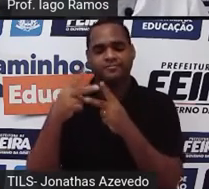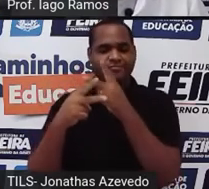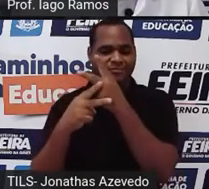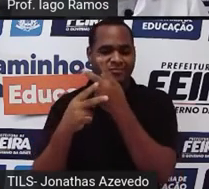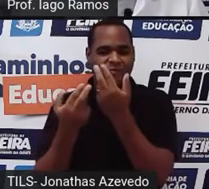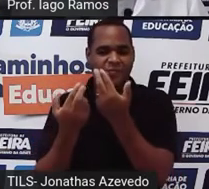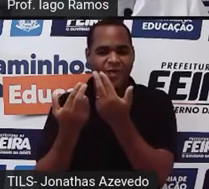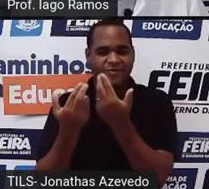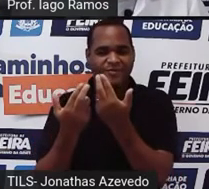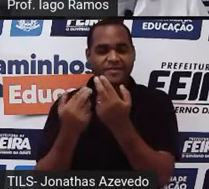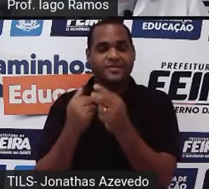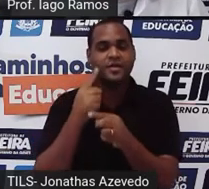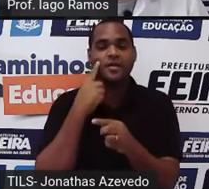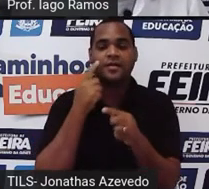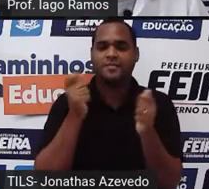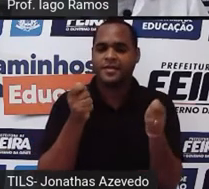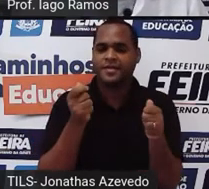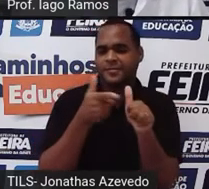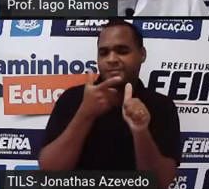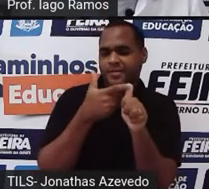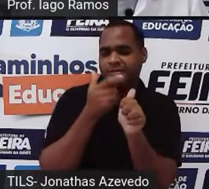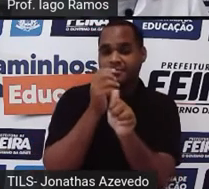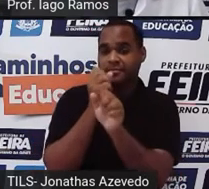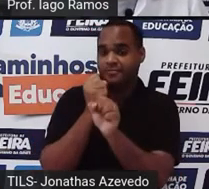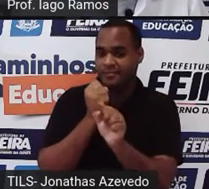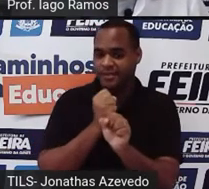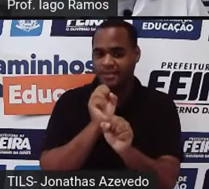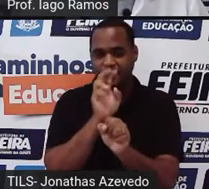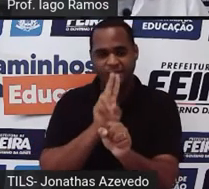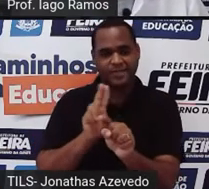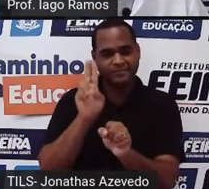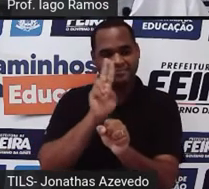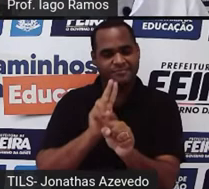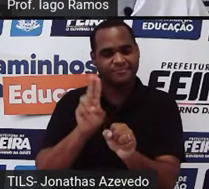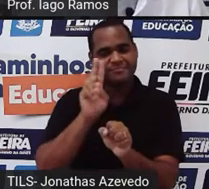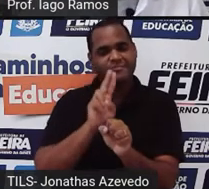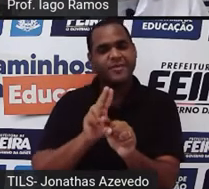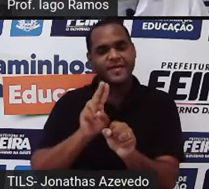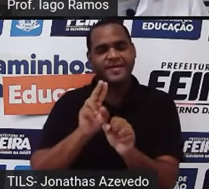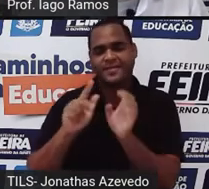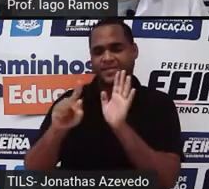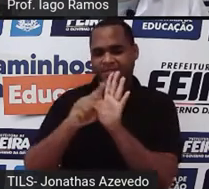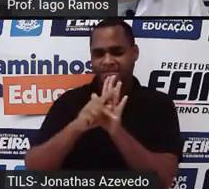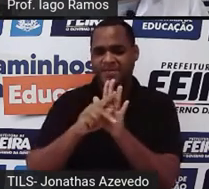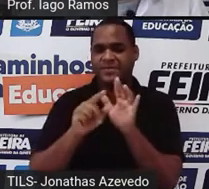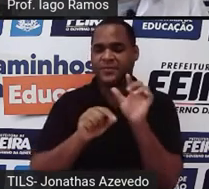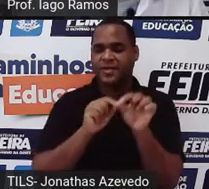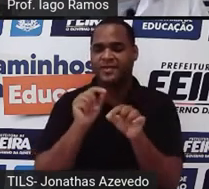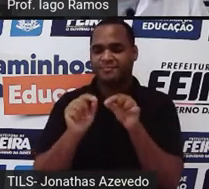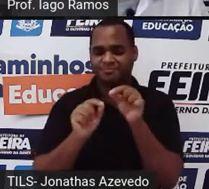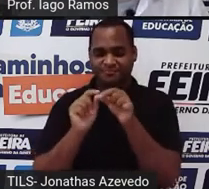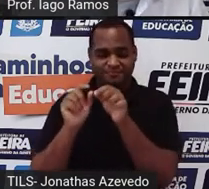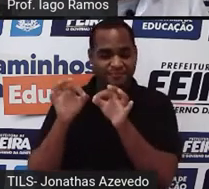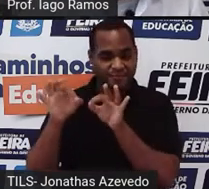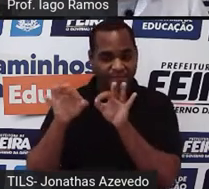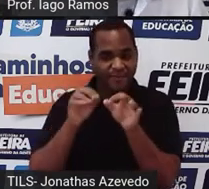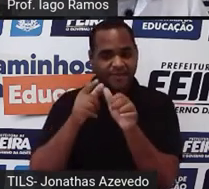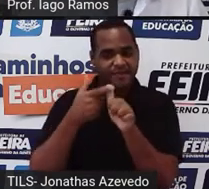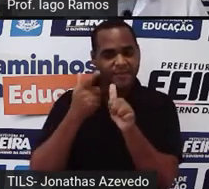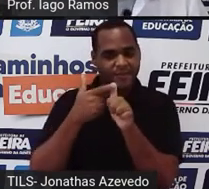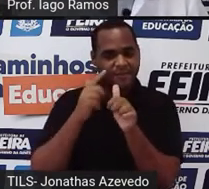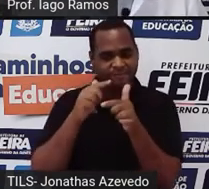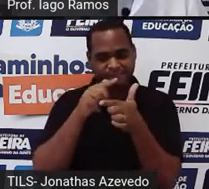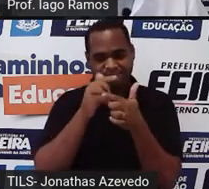para fazer esse cálculo, né, usando a propriedade, a gente vai fazer o seguinte, a gente divide